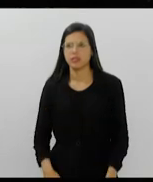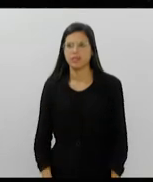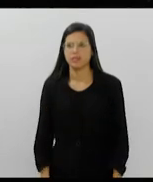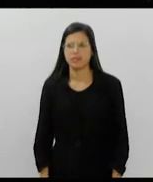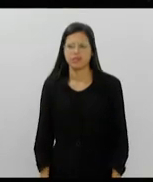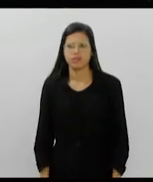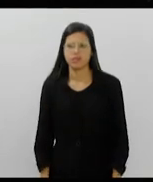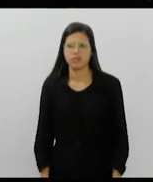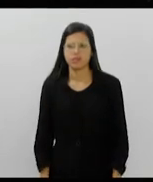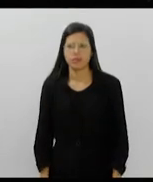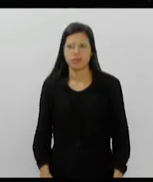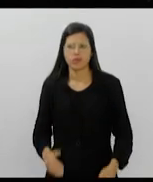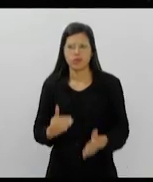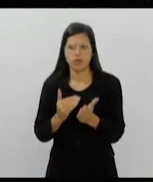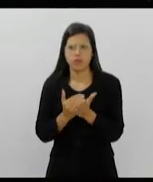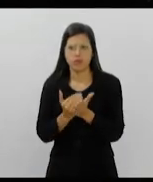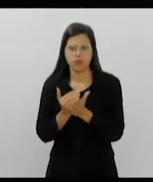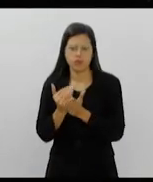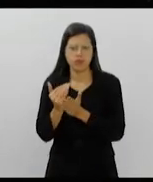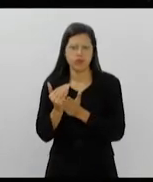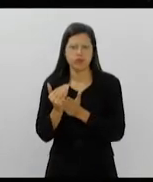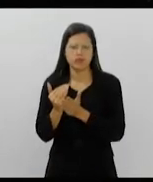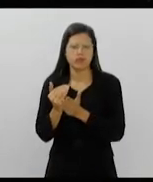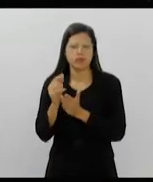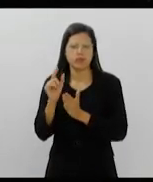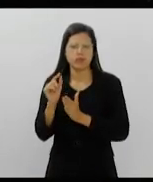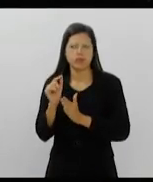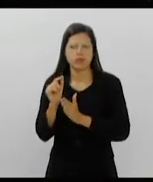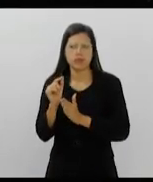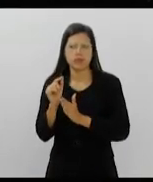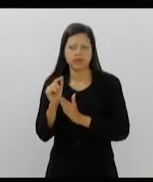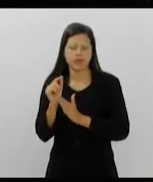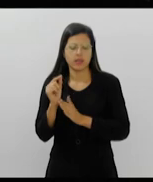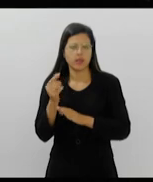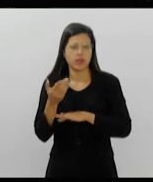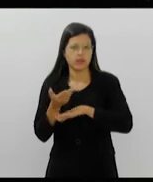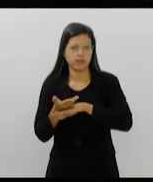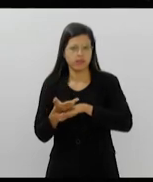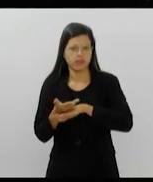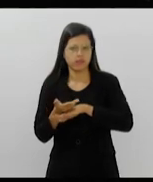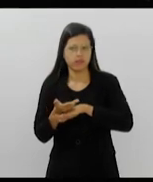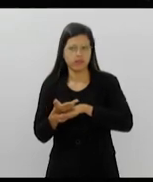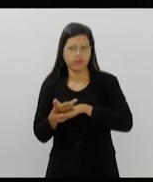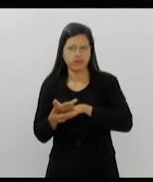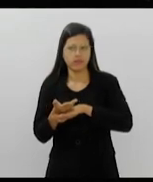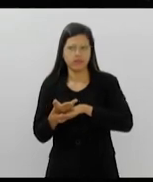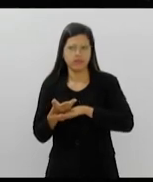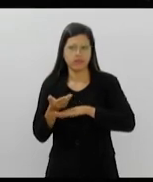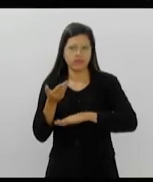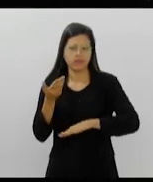e começar a me distanciar do processo